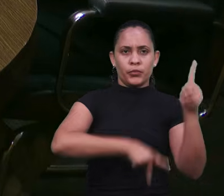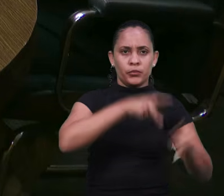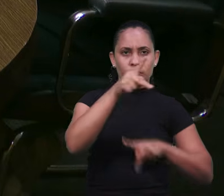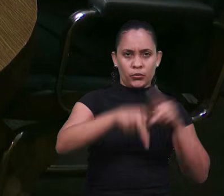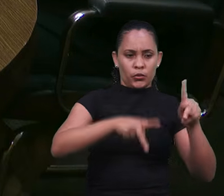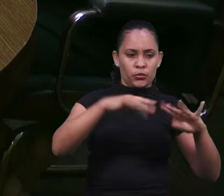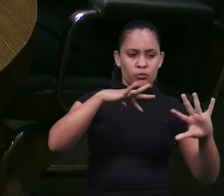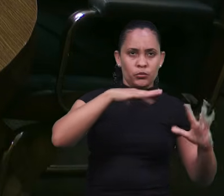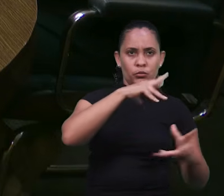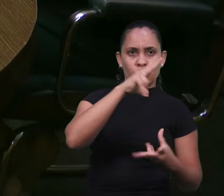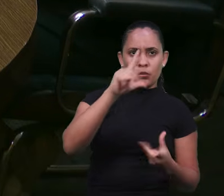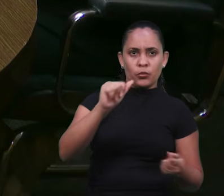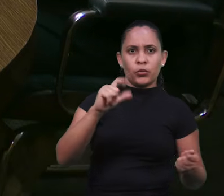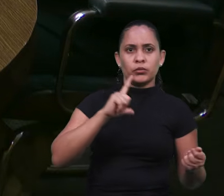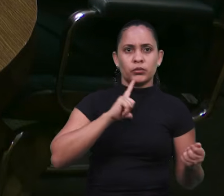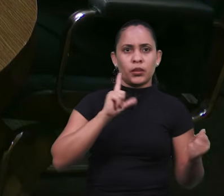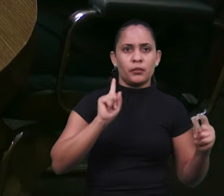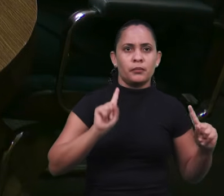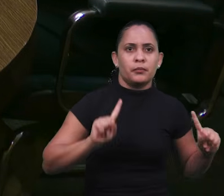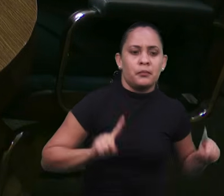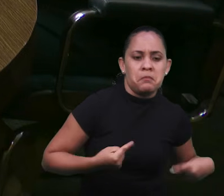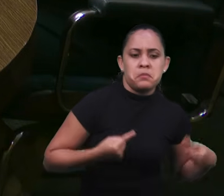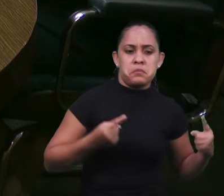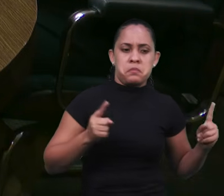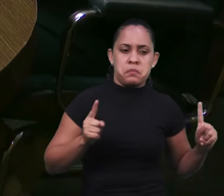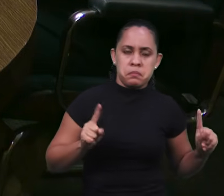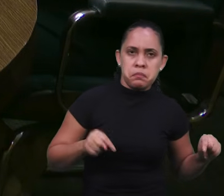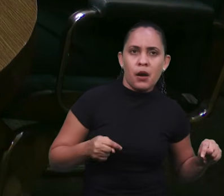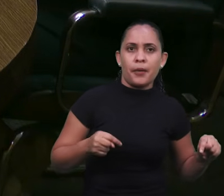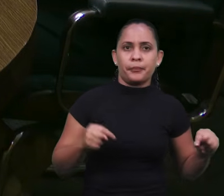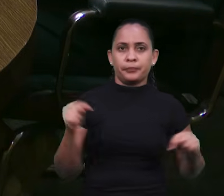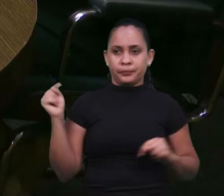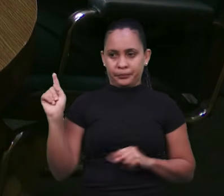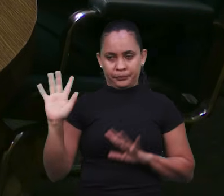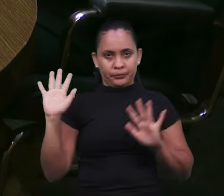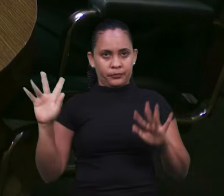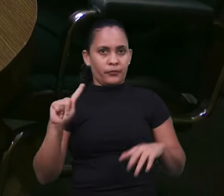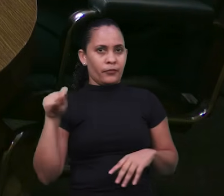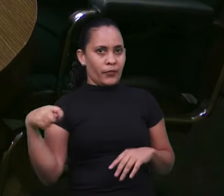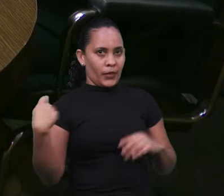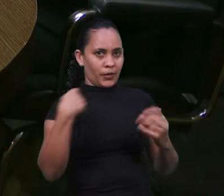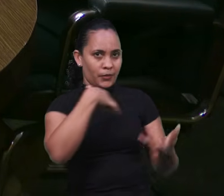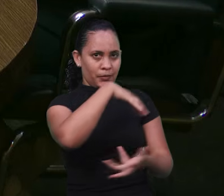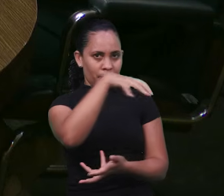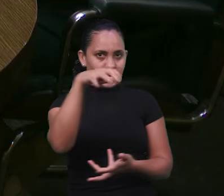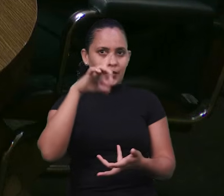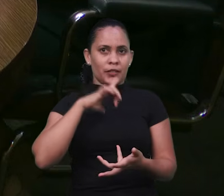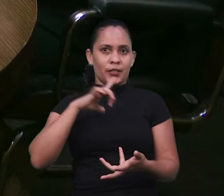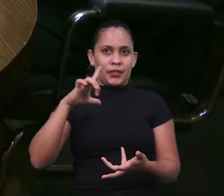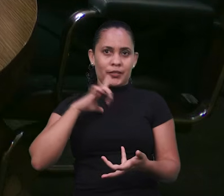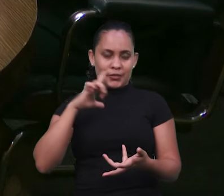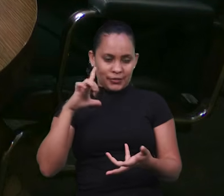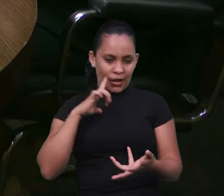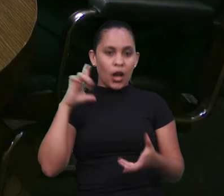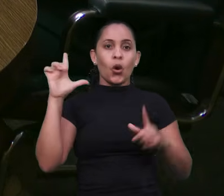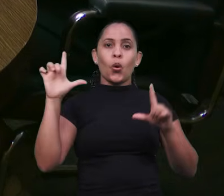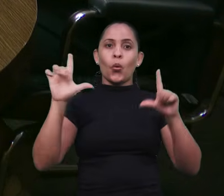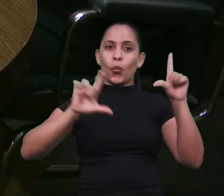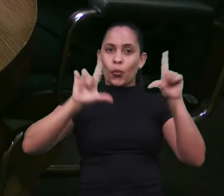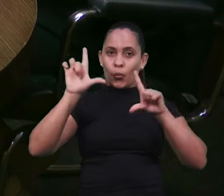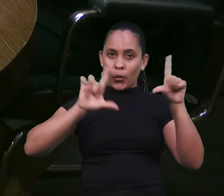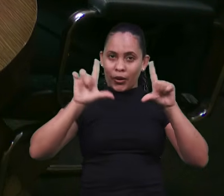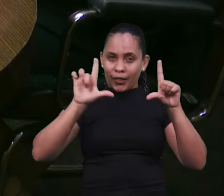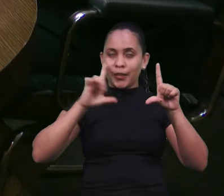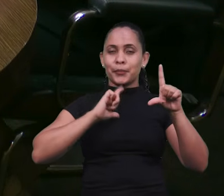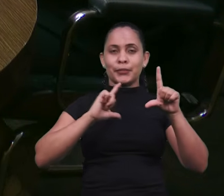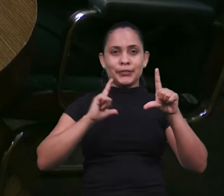do mundo, Sim. entendeu? Tem nos perseguindo, nos gente vai- afligindo. Esse sinal de mundo dá um programa. Dá até 2 programas. A Só gente